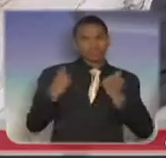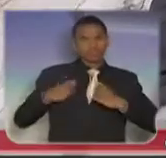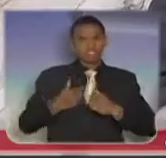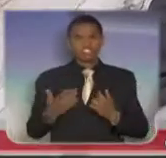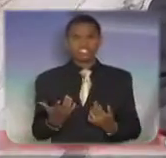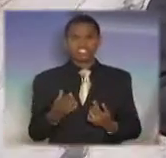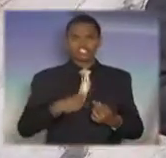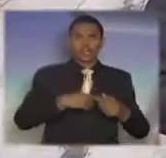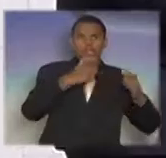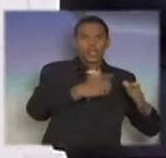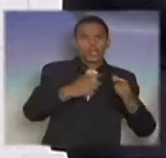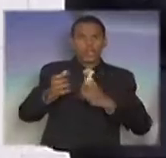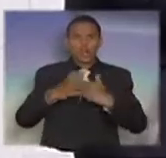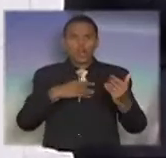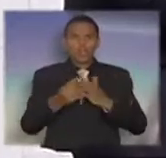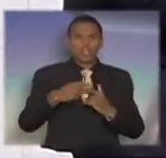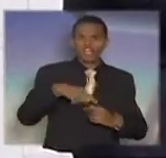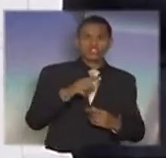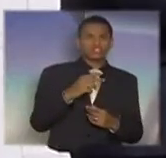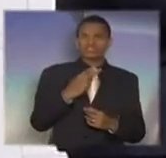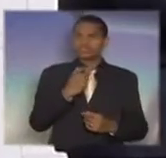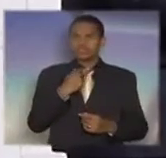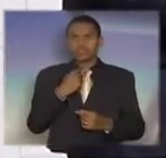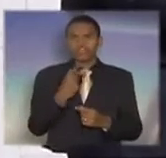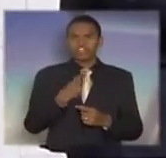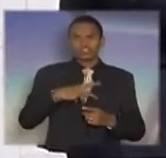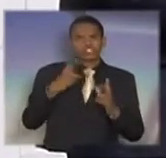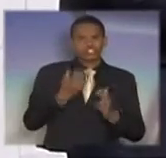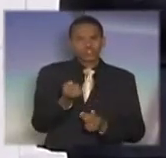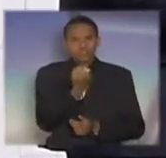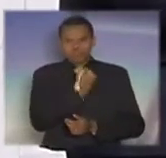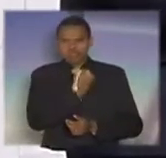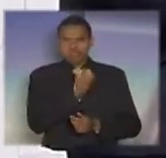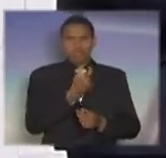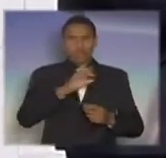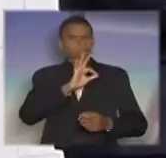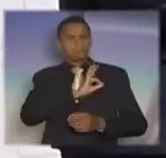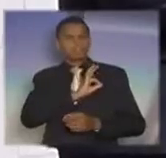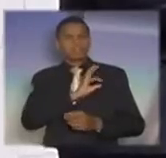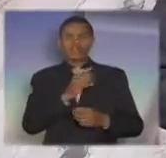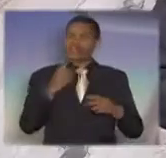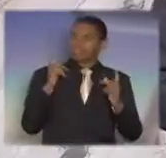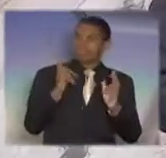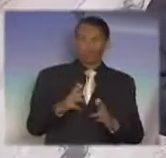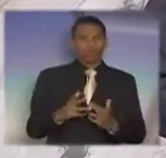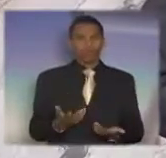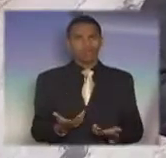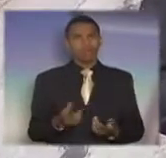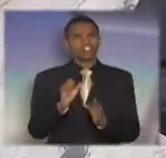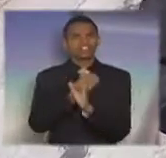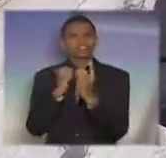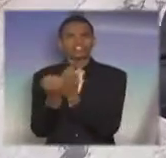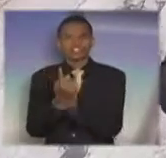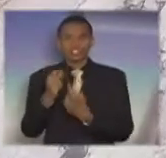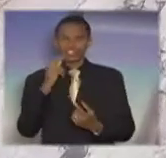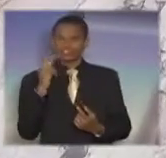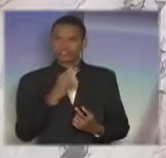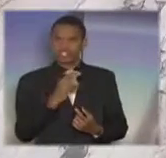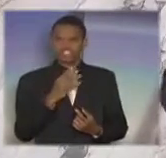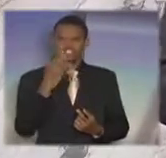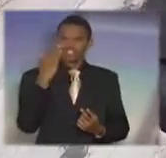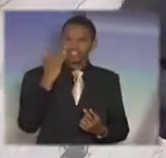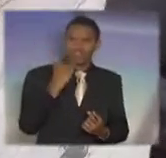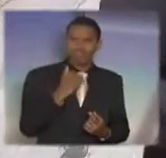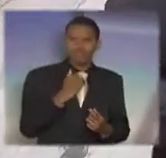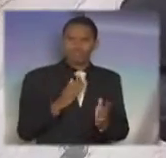marcadas mesmo aposentados pra morrer se for o caso ea sociedade não reconhece isso o governo